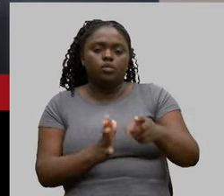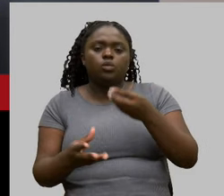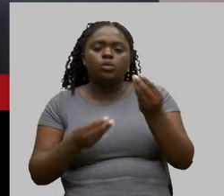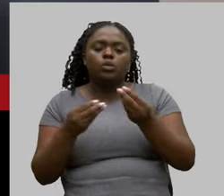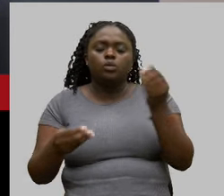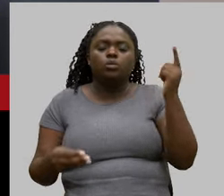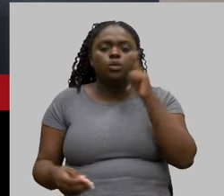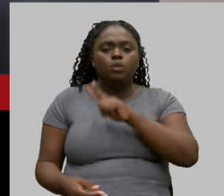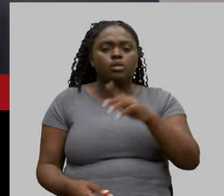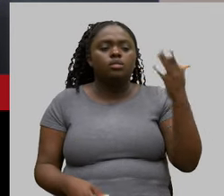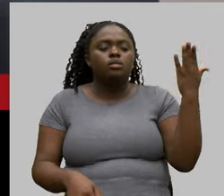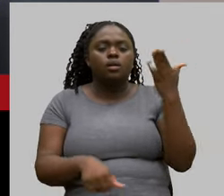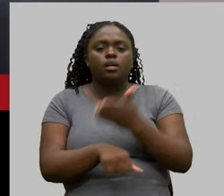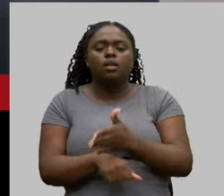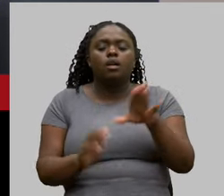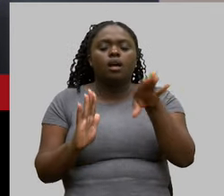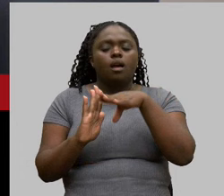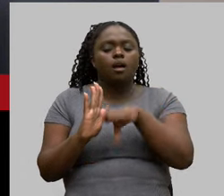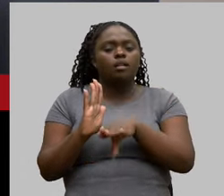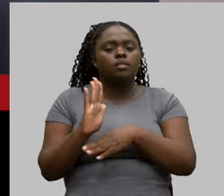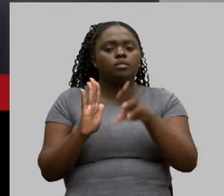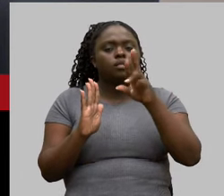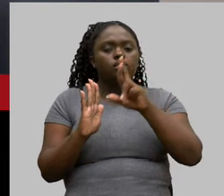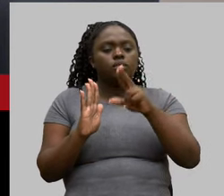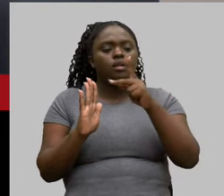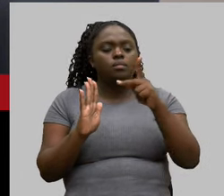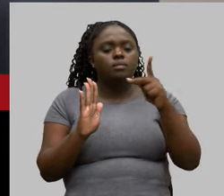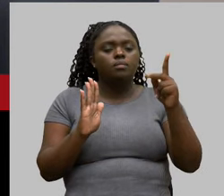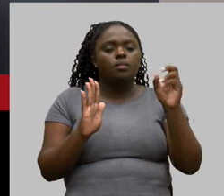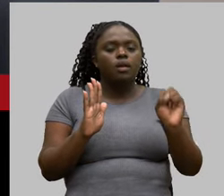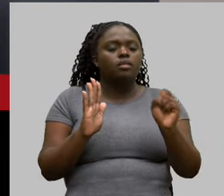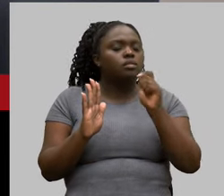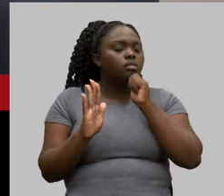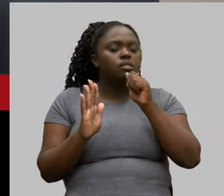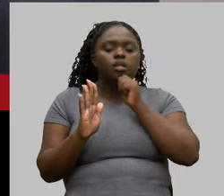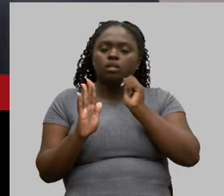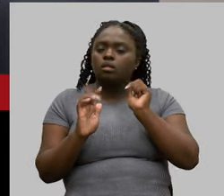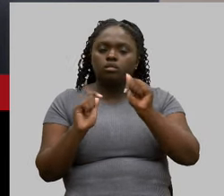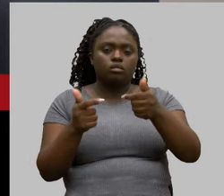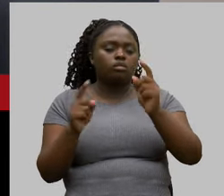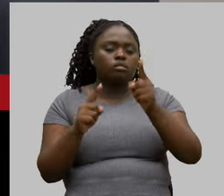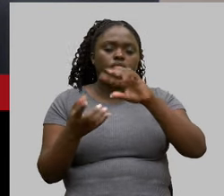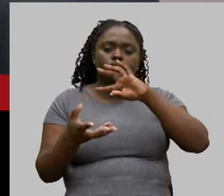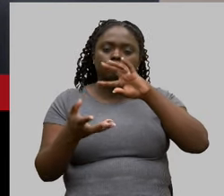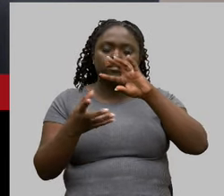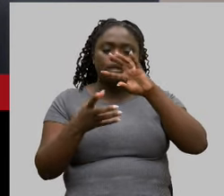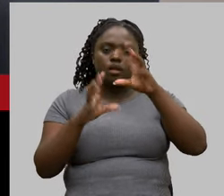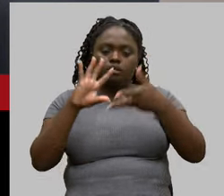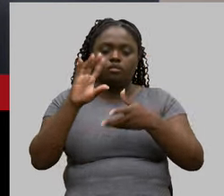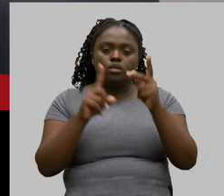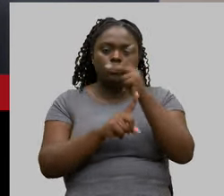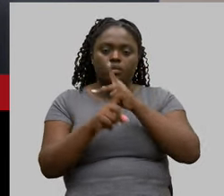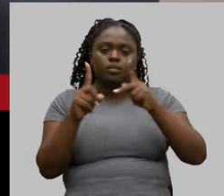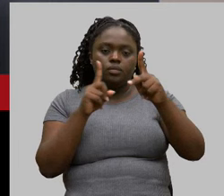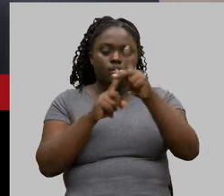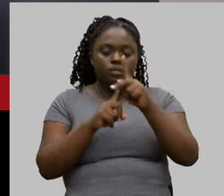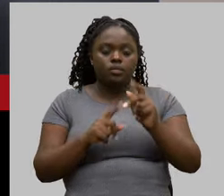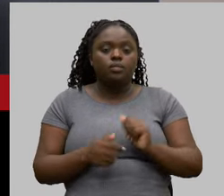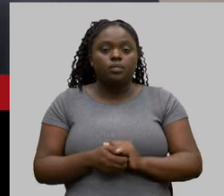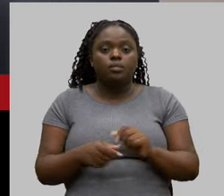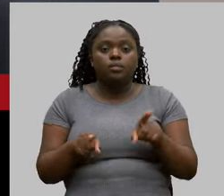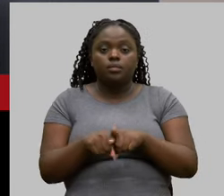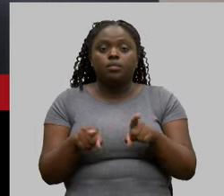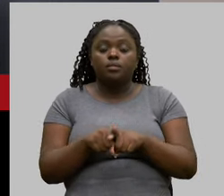de rpps que ainda não fizeram a reforma previdenciária e se inscreveram para fazer a